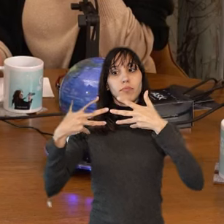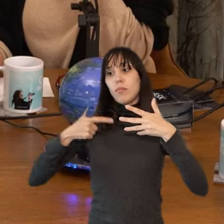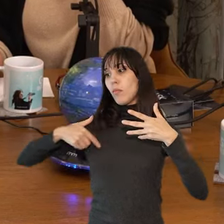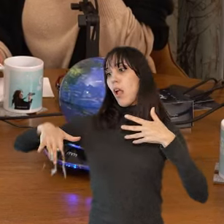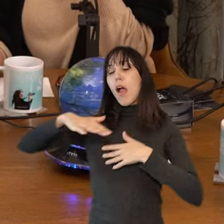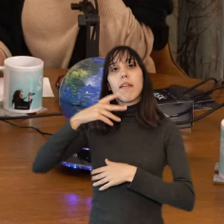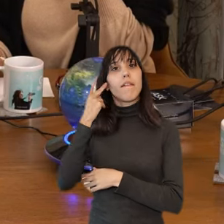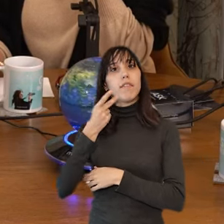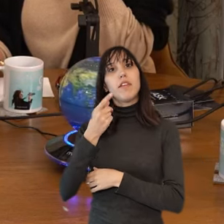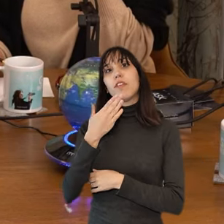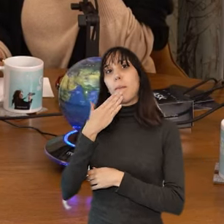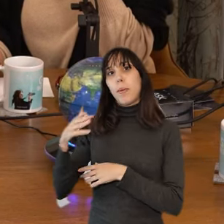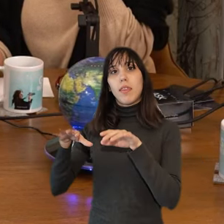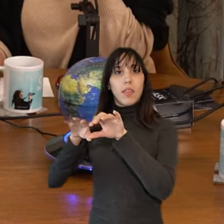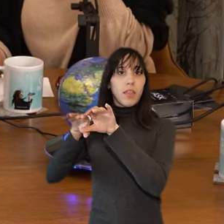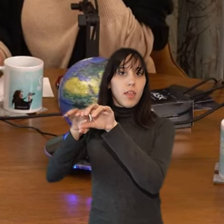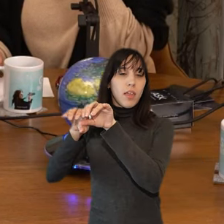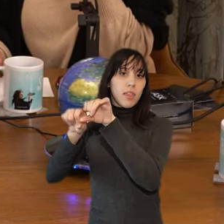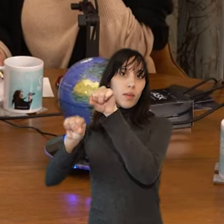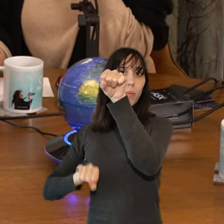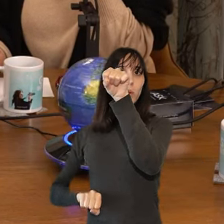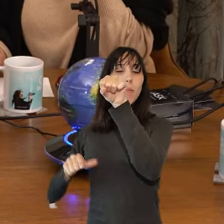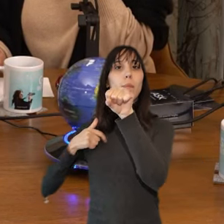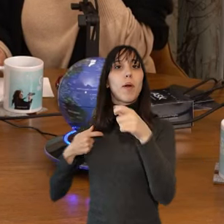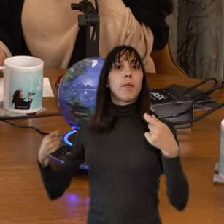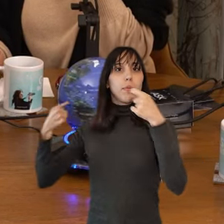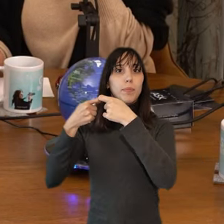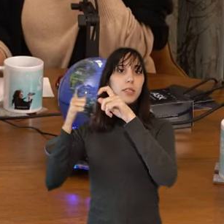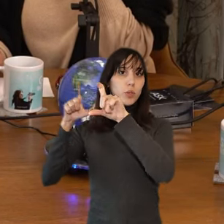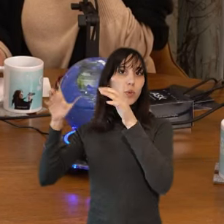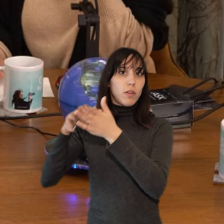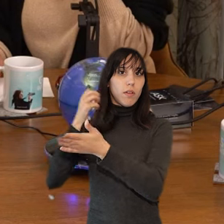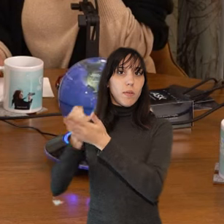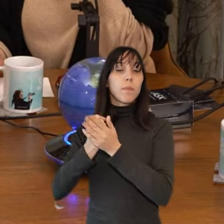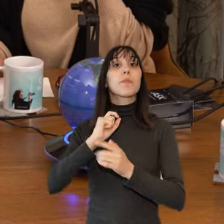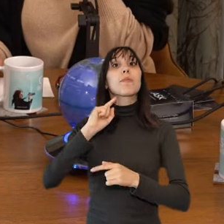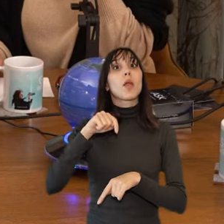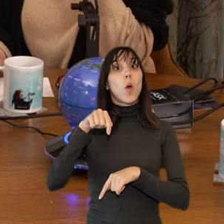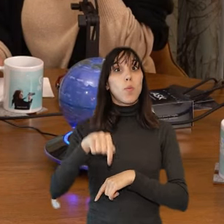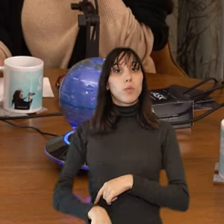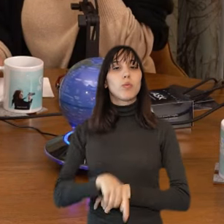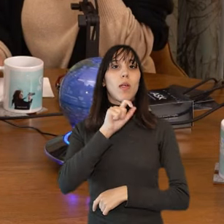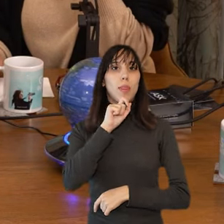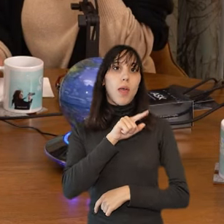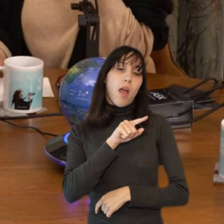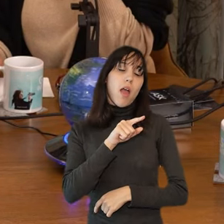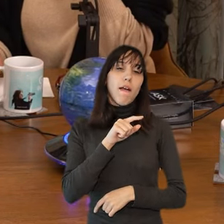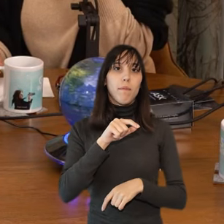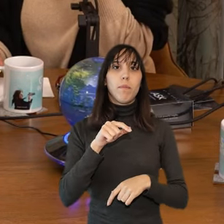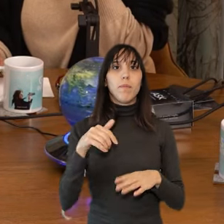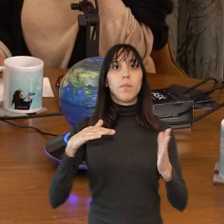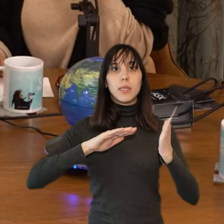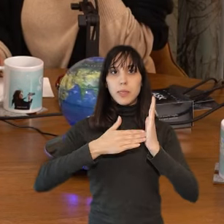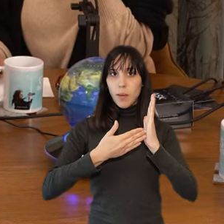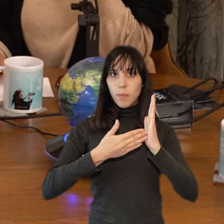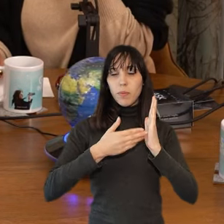residência pede então a a equivalência do seu diploma e nesse momento tem H que fazer a prova não é do